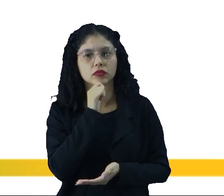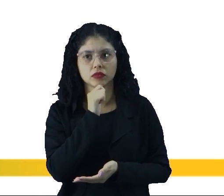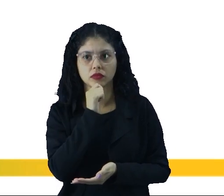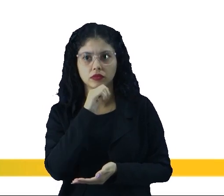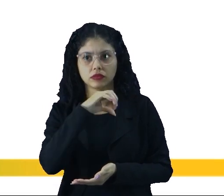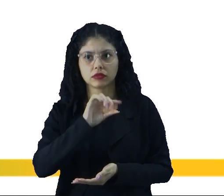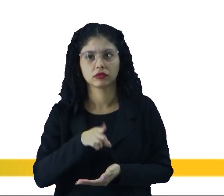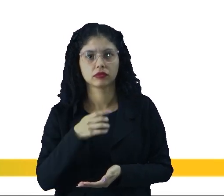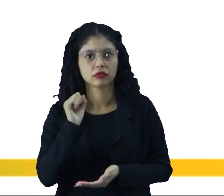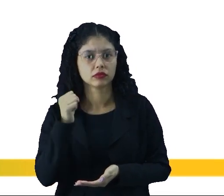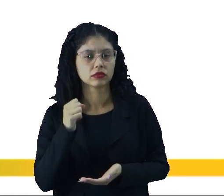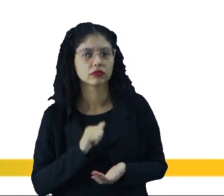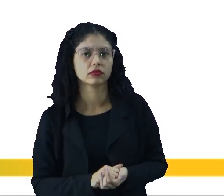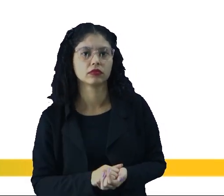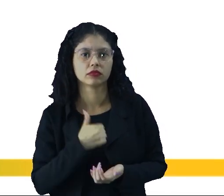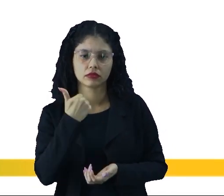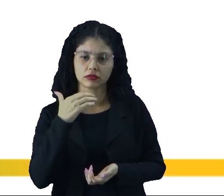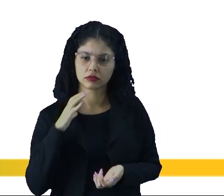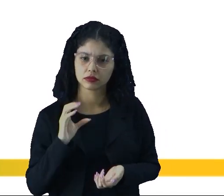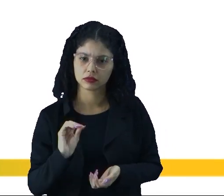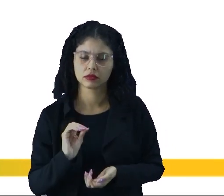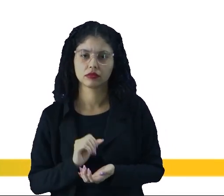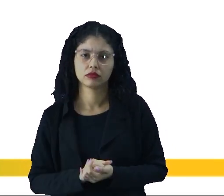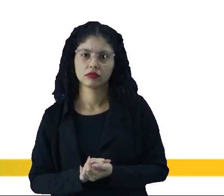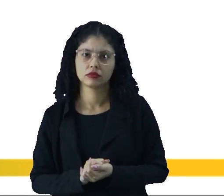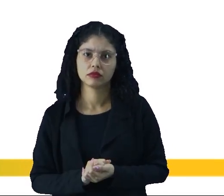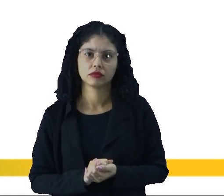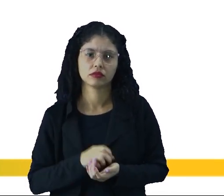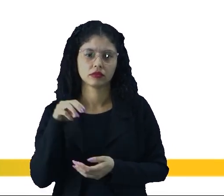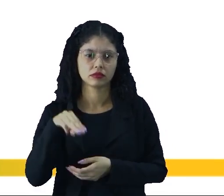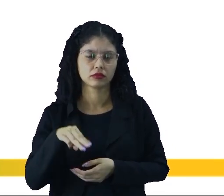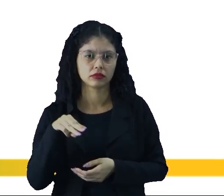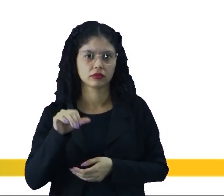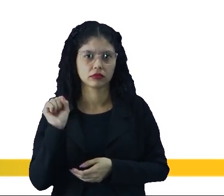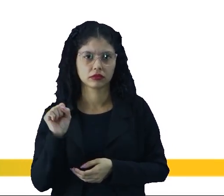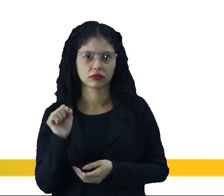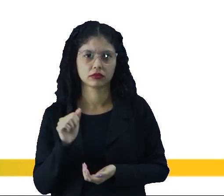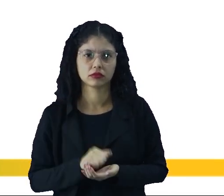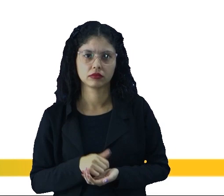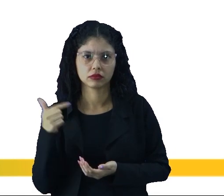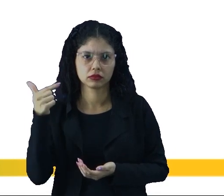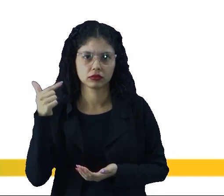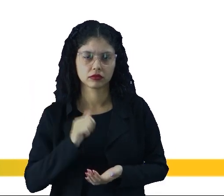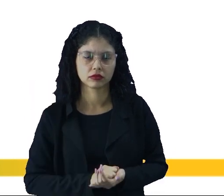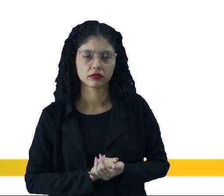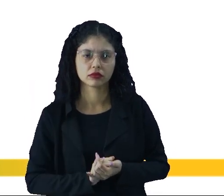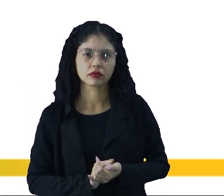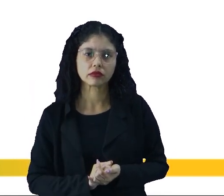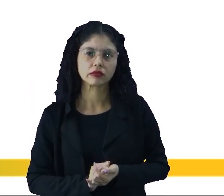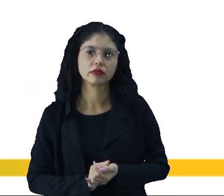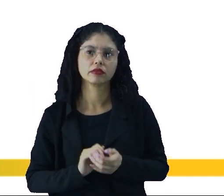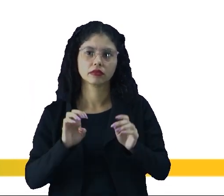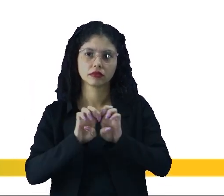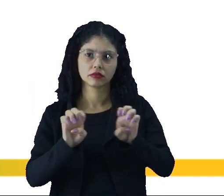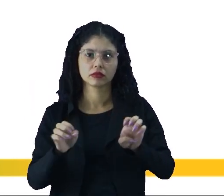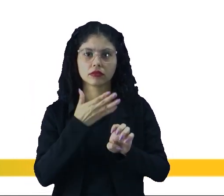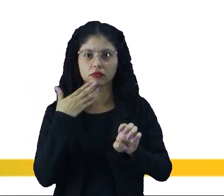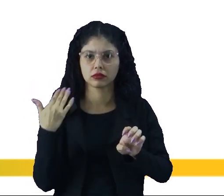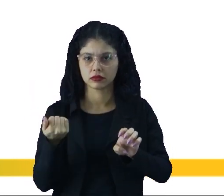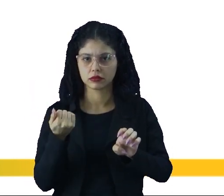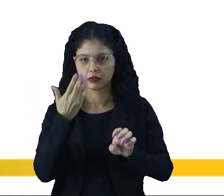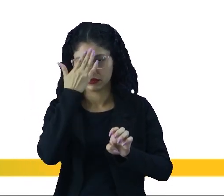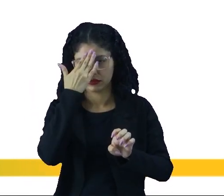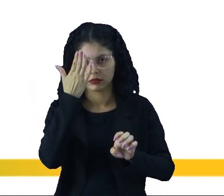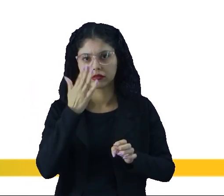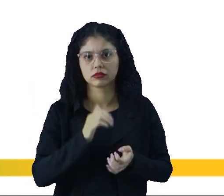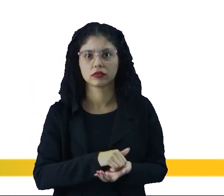de 9,8 para 10 metros por segundo ao quadrado. Então, essa equação aí facilita a nossa